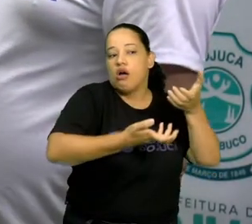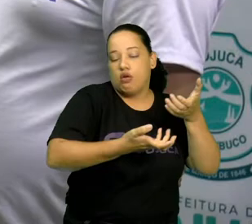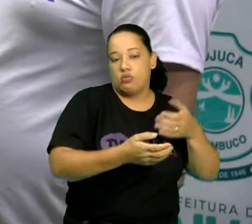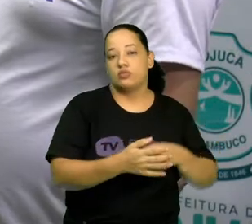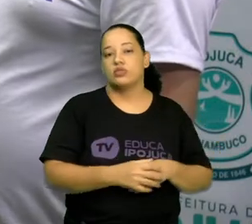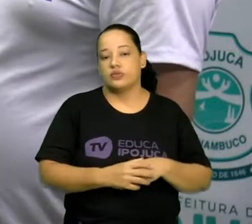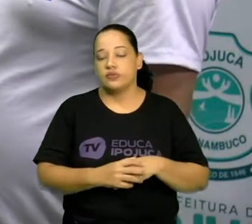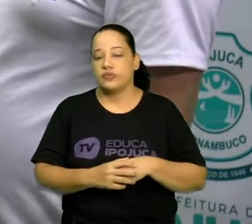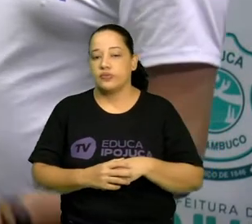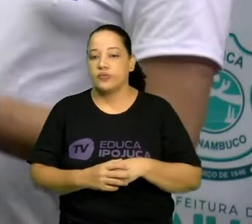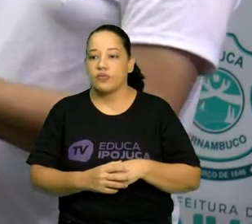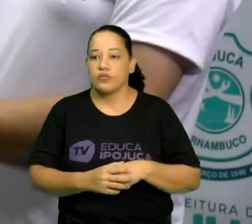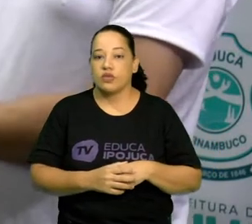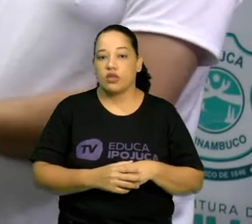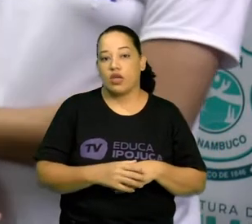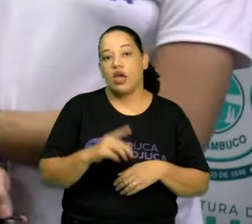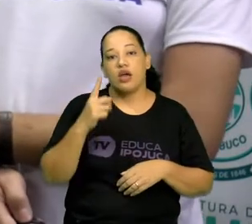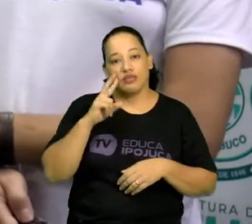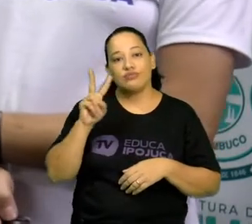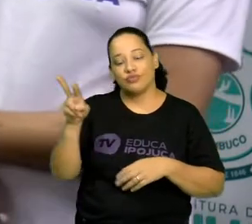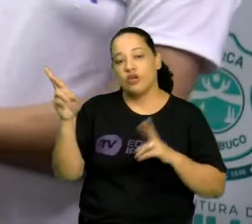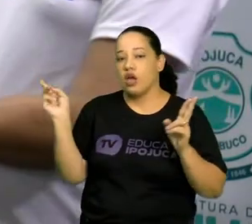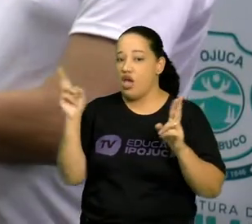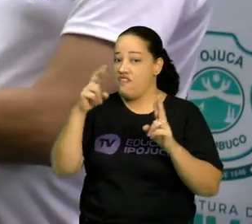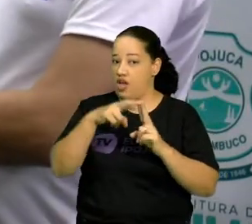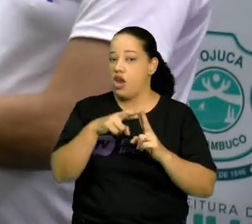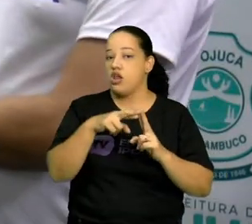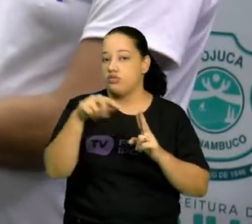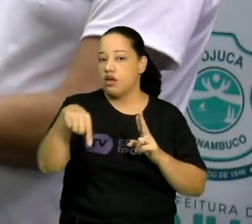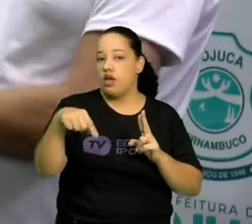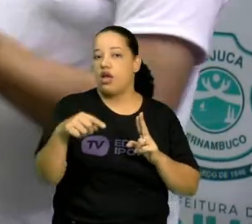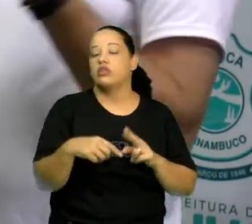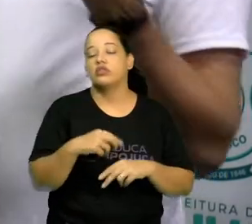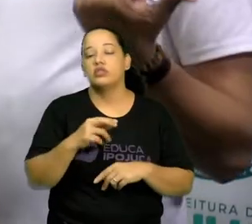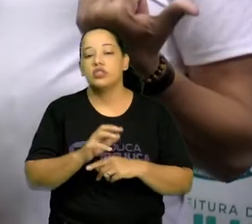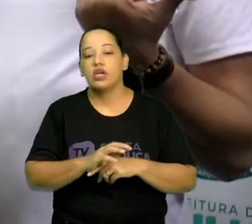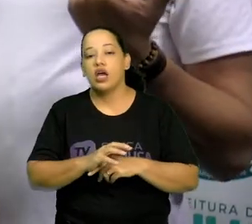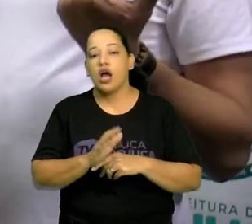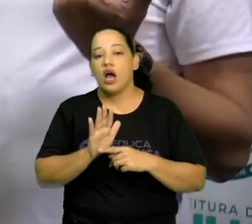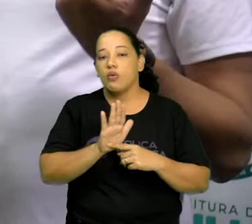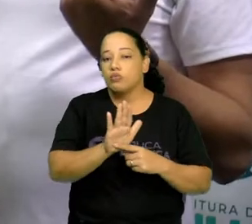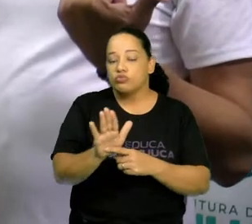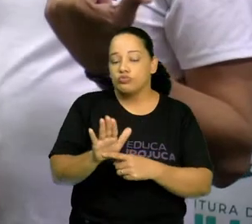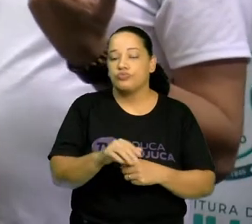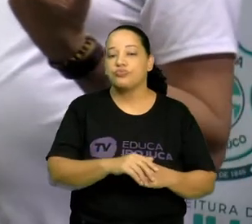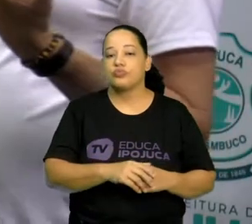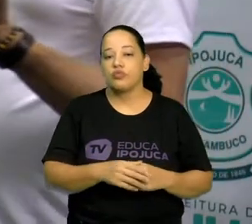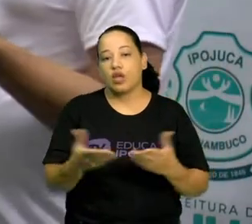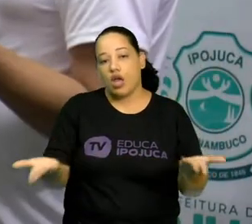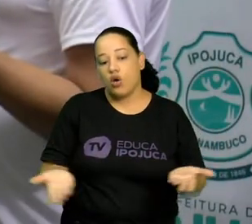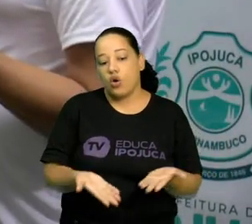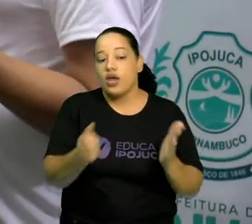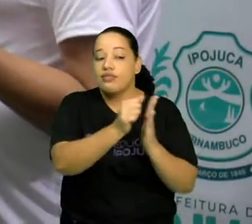E aqui estão as referências desse nosso material. E a nossa atividade